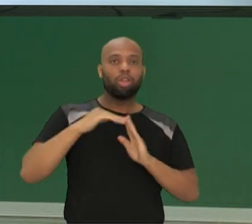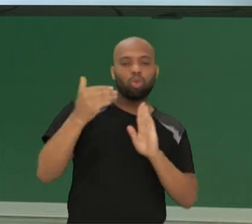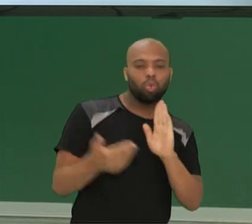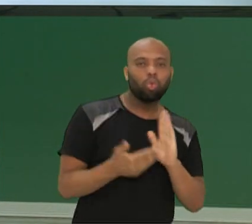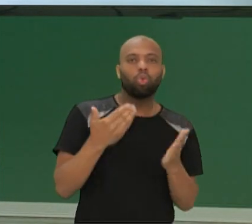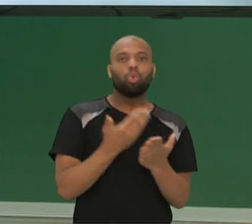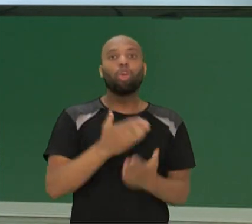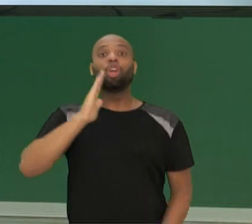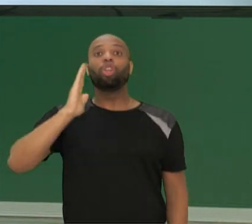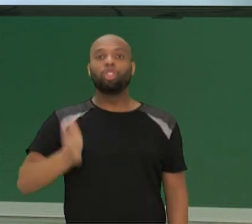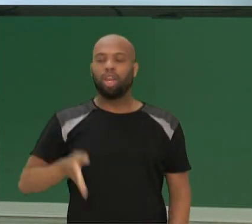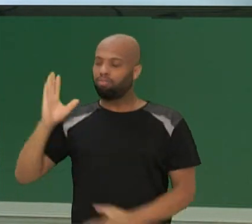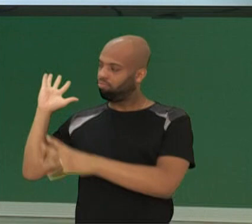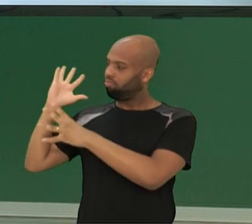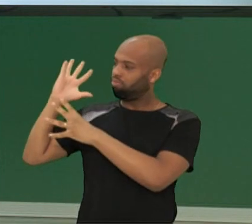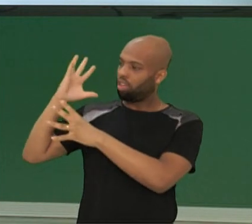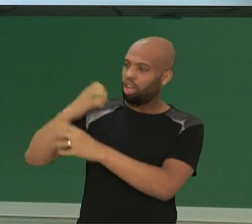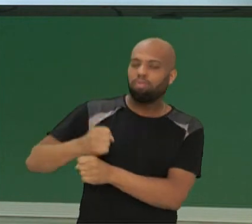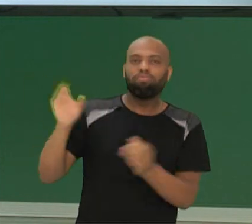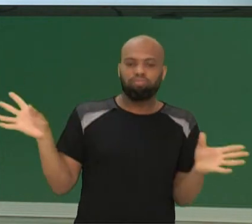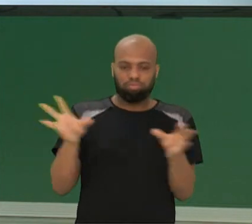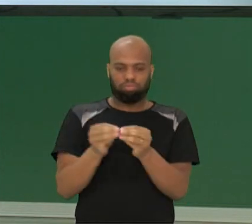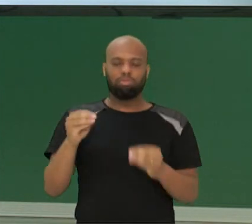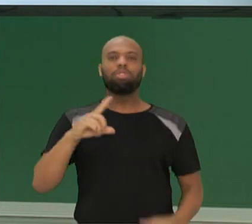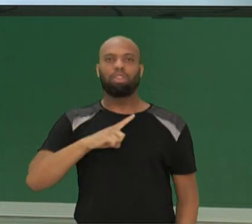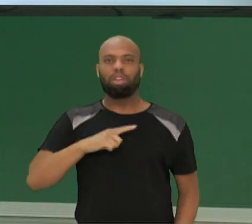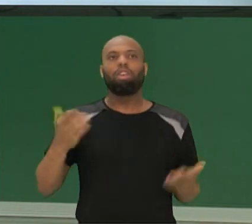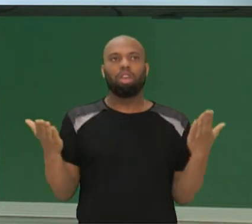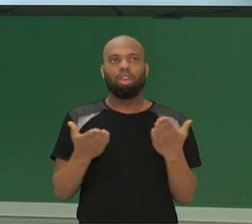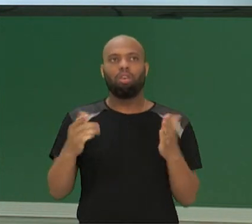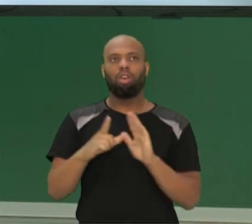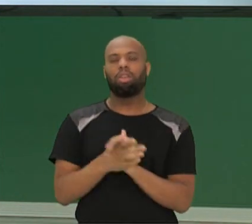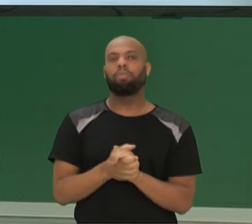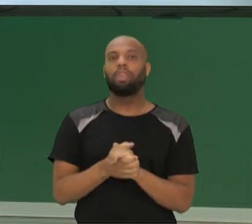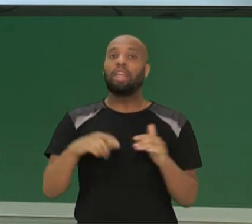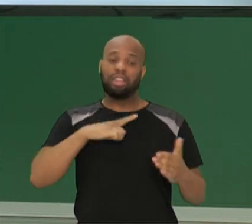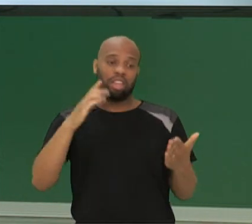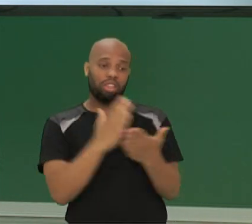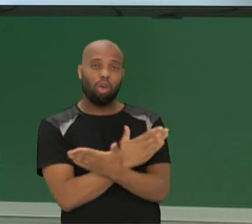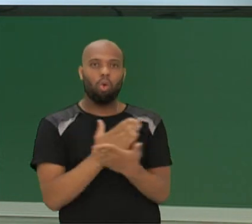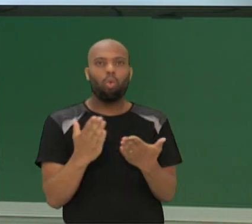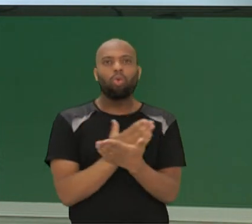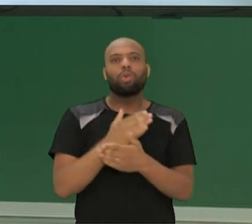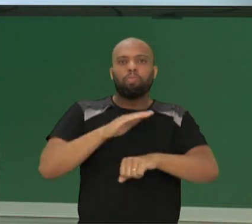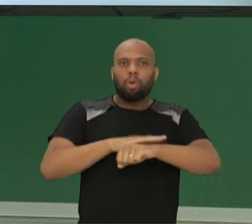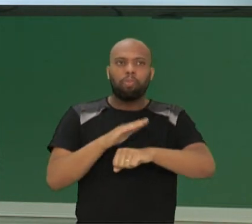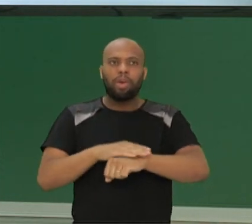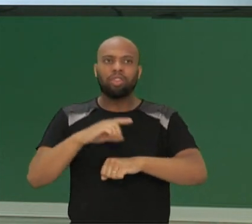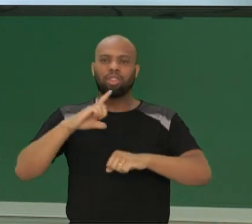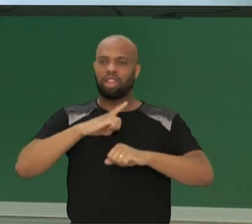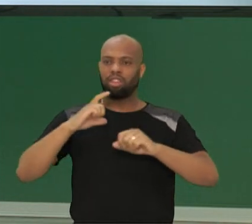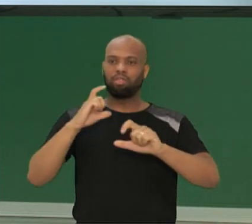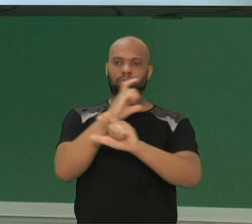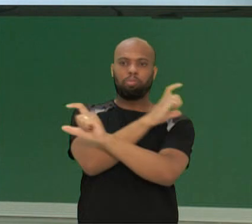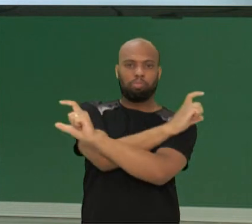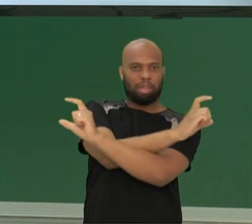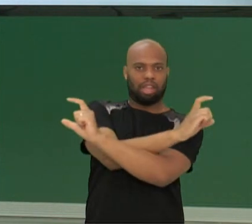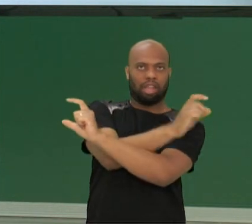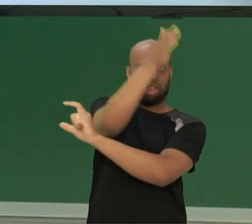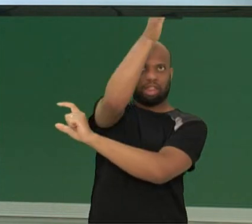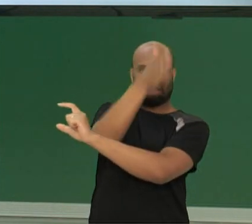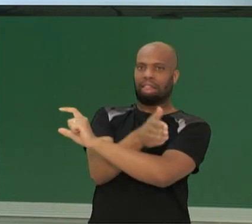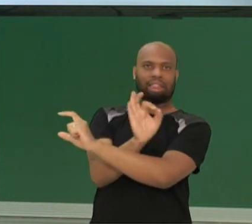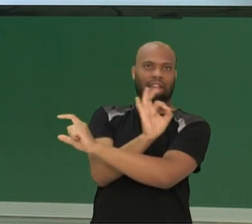foi visto já fica como um resumo aqui para vocês. Então, nós temos casos onde os focos não estão sobre os eixos